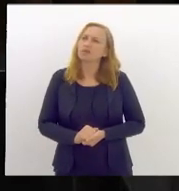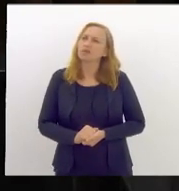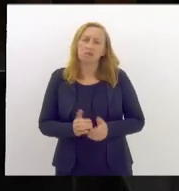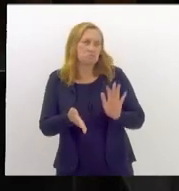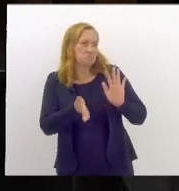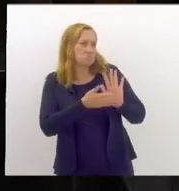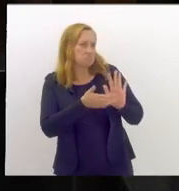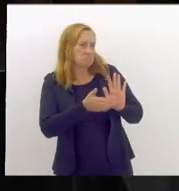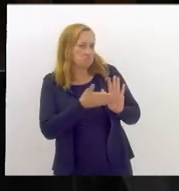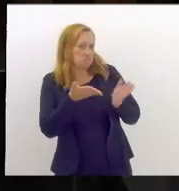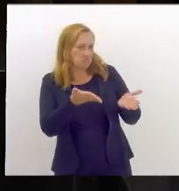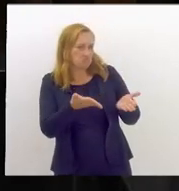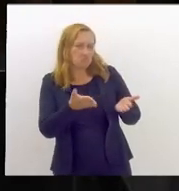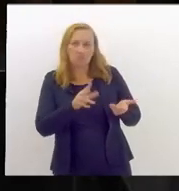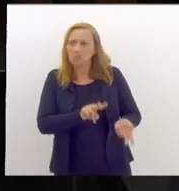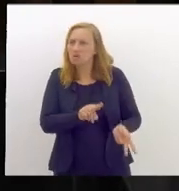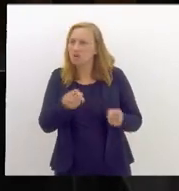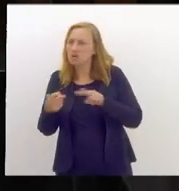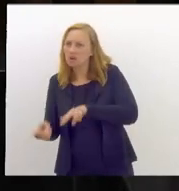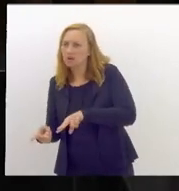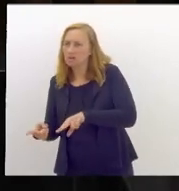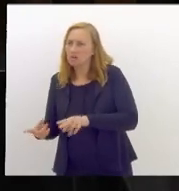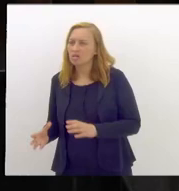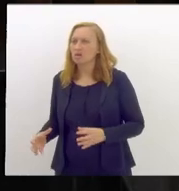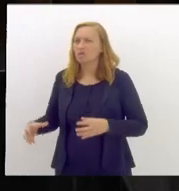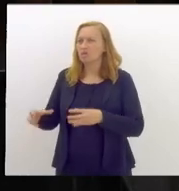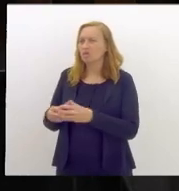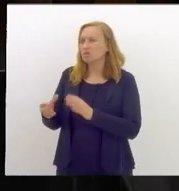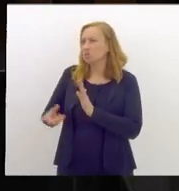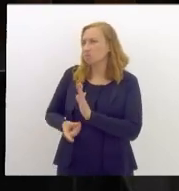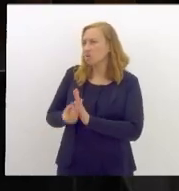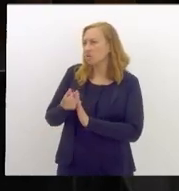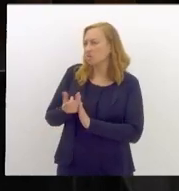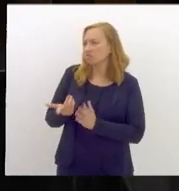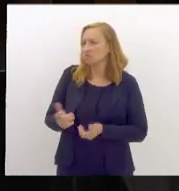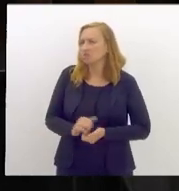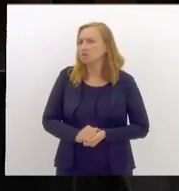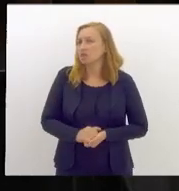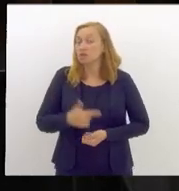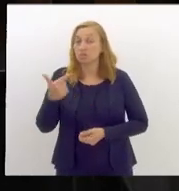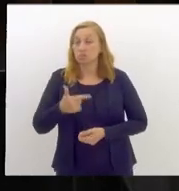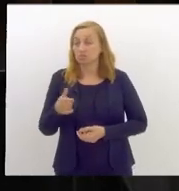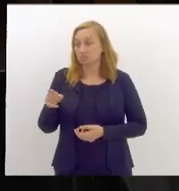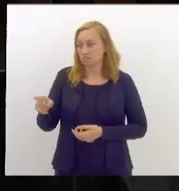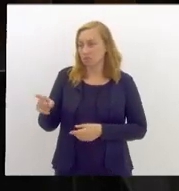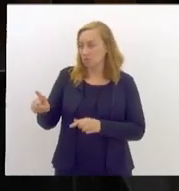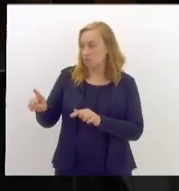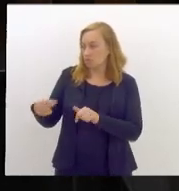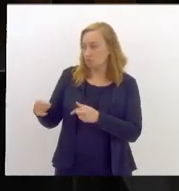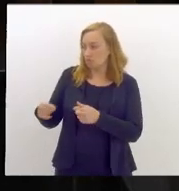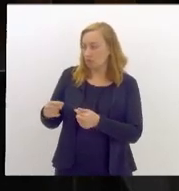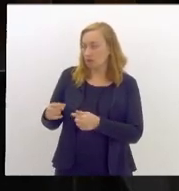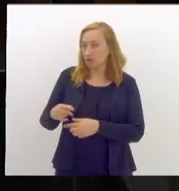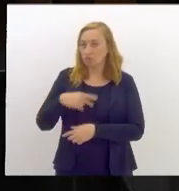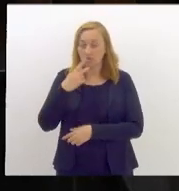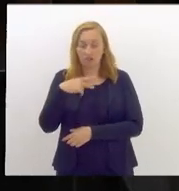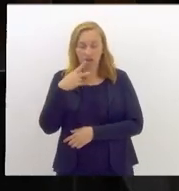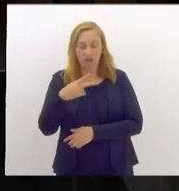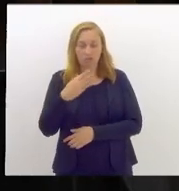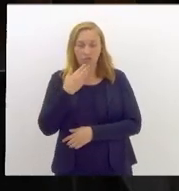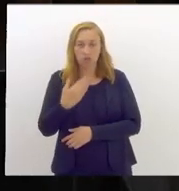proposta encaminhada pelos membros da comissão de orçamento segundo eles provocados oralmente pelo